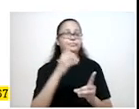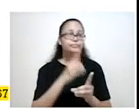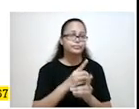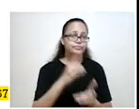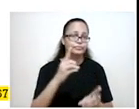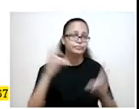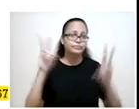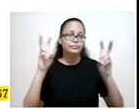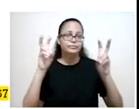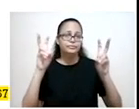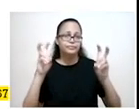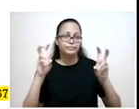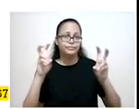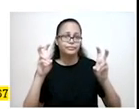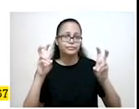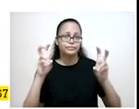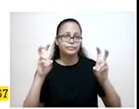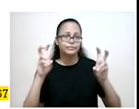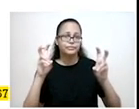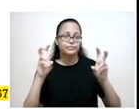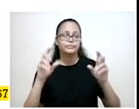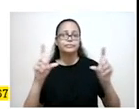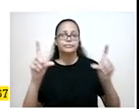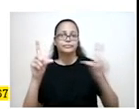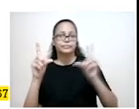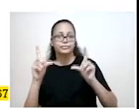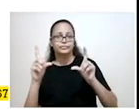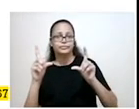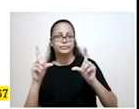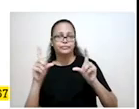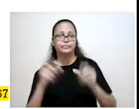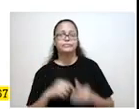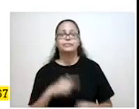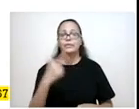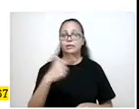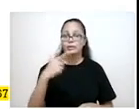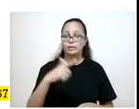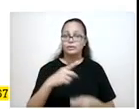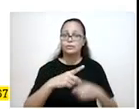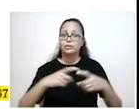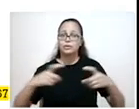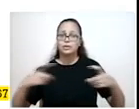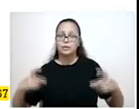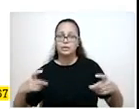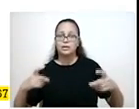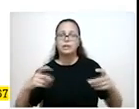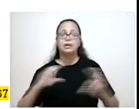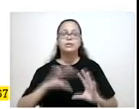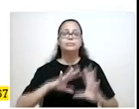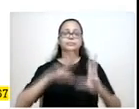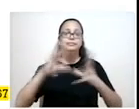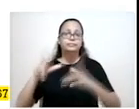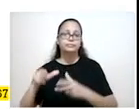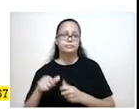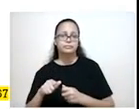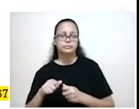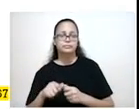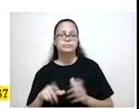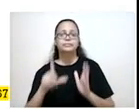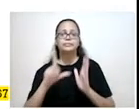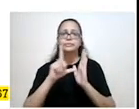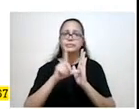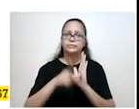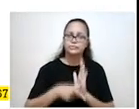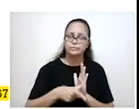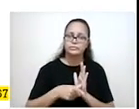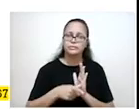título: Eixo versus Aliados, a Segunda Guerra Mundial. Após celebrar o pacto nazi-soviético de